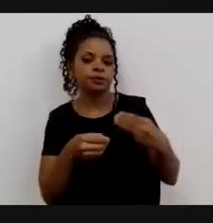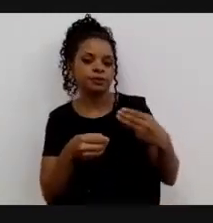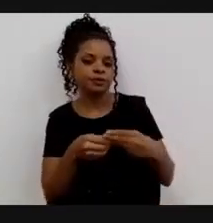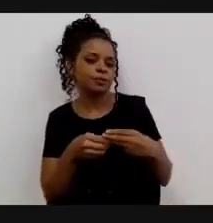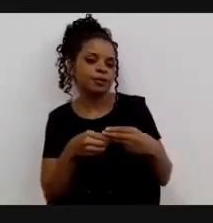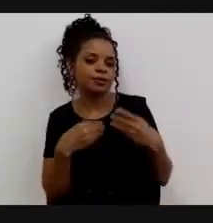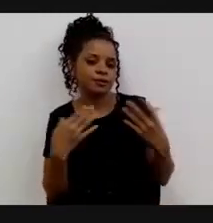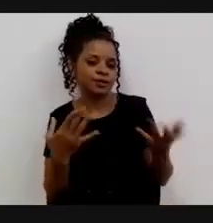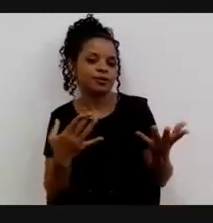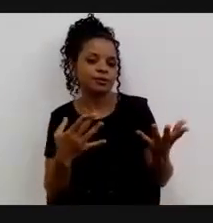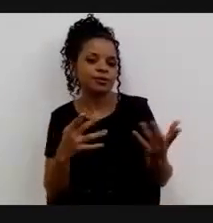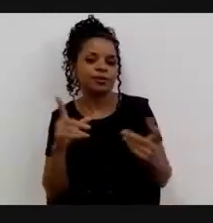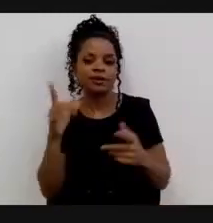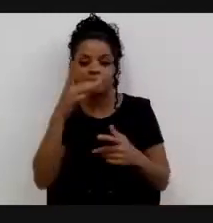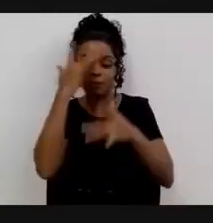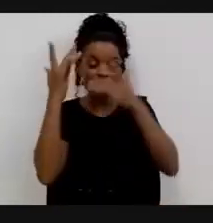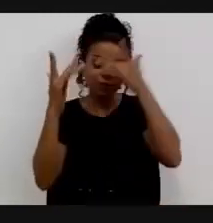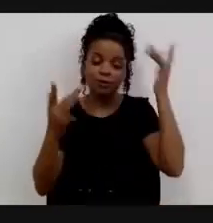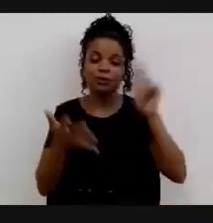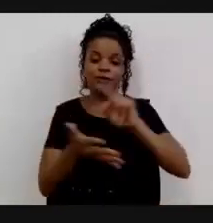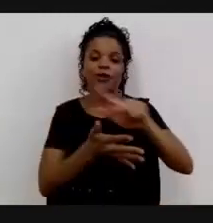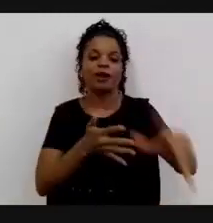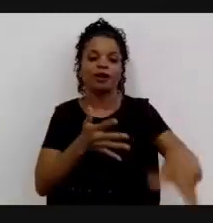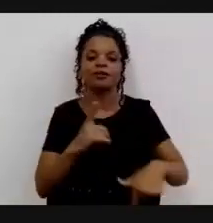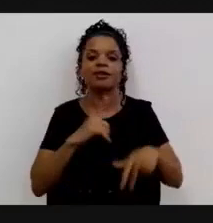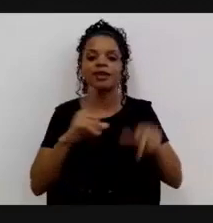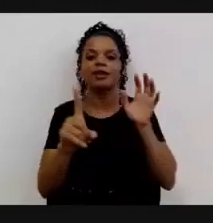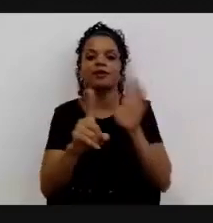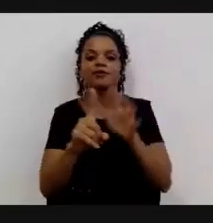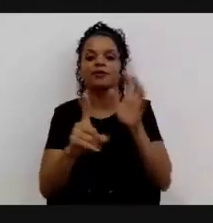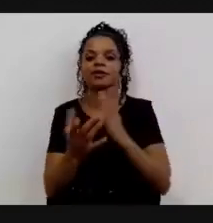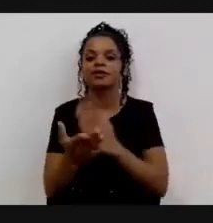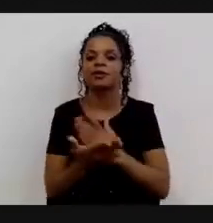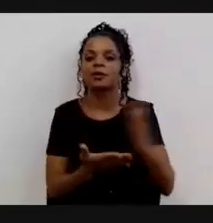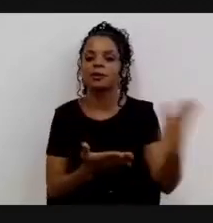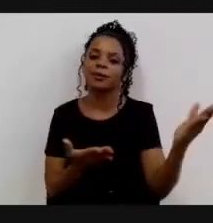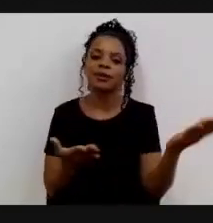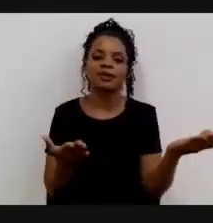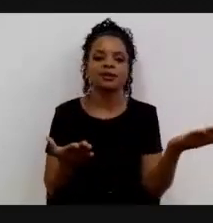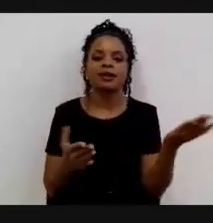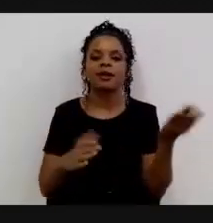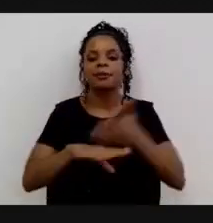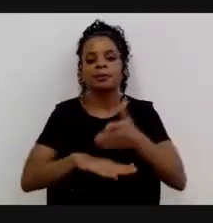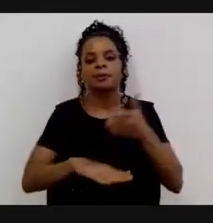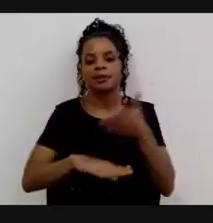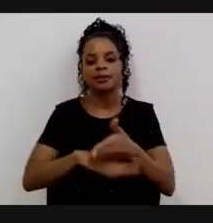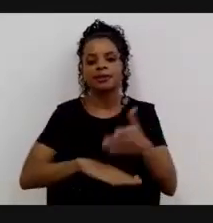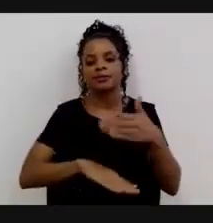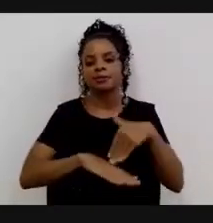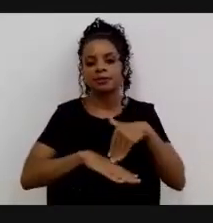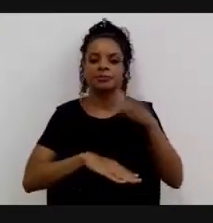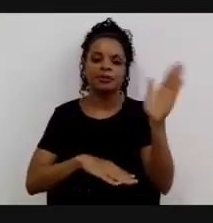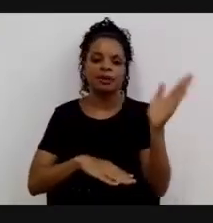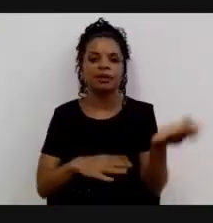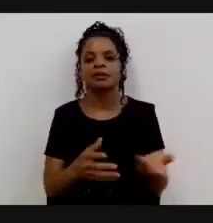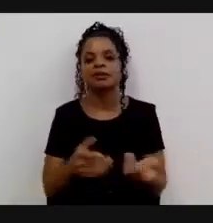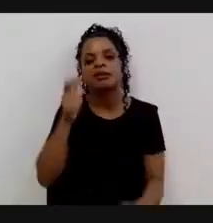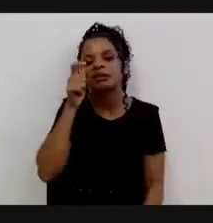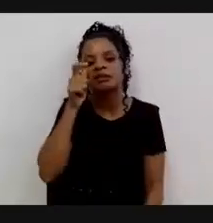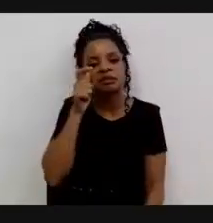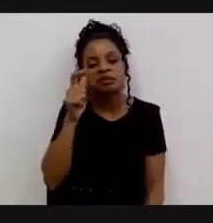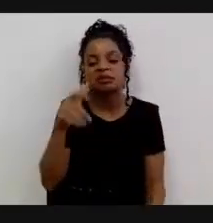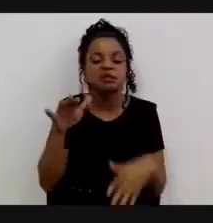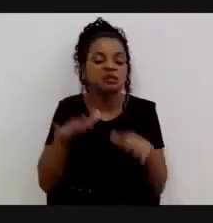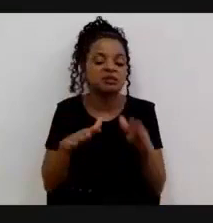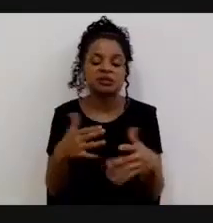lá fazendo alguma coisa, nem que seja assistindo a televisão, assistindo a rádio, ou ouvindo a rádio da Câmara